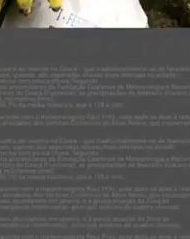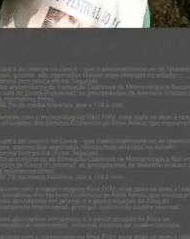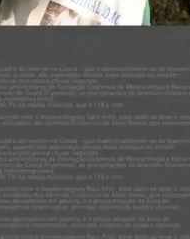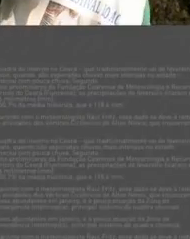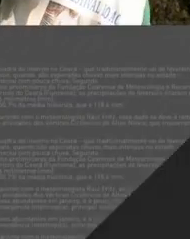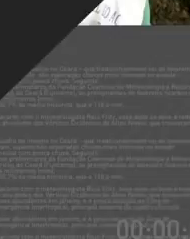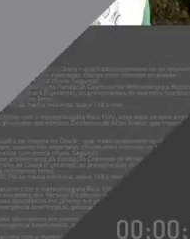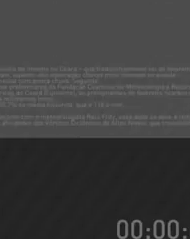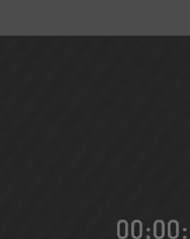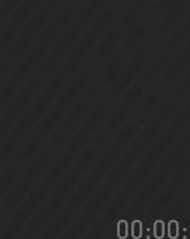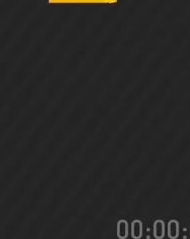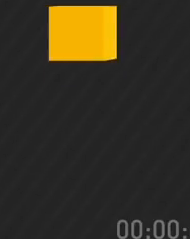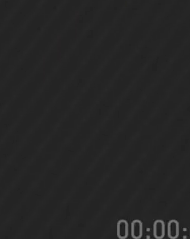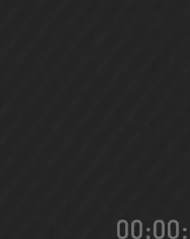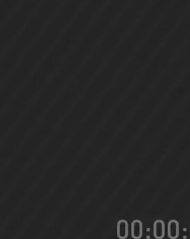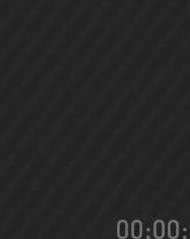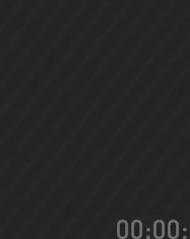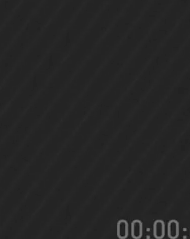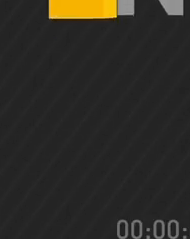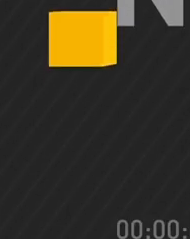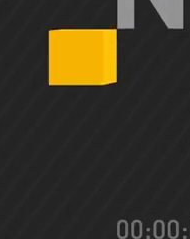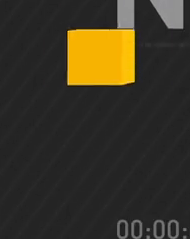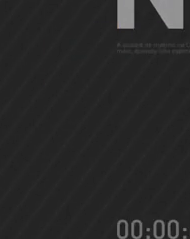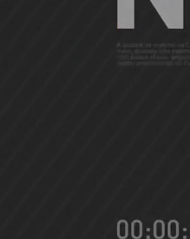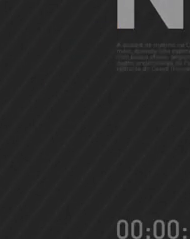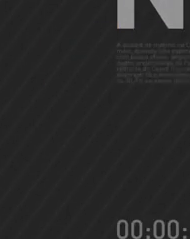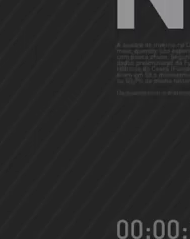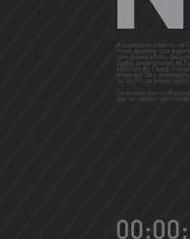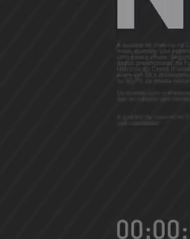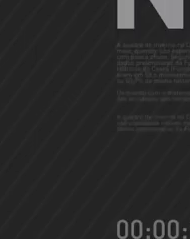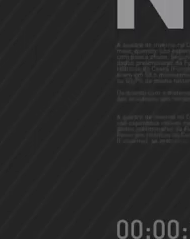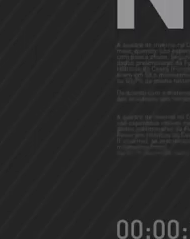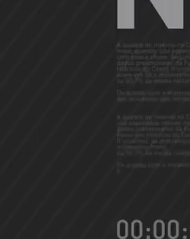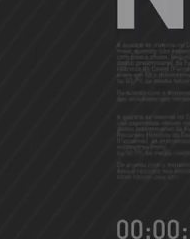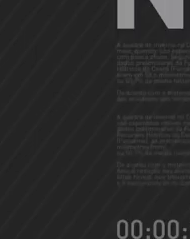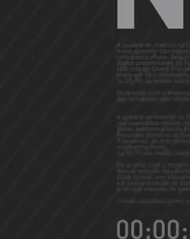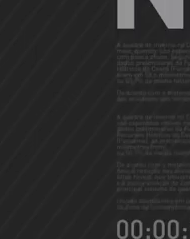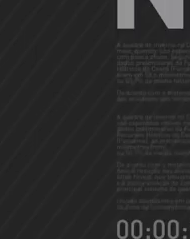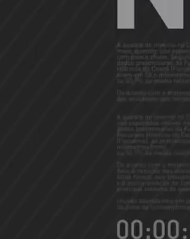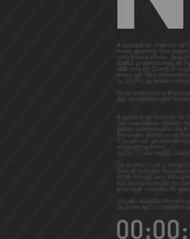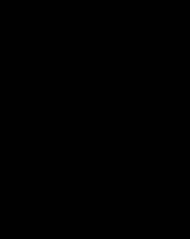por quê o